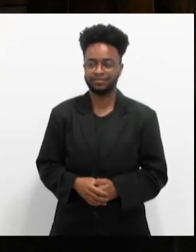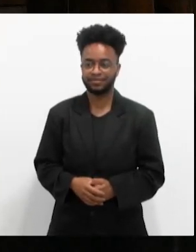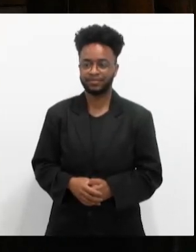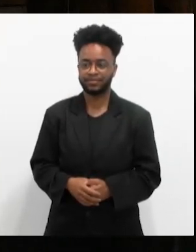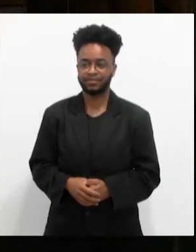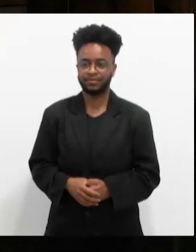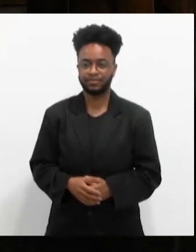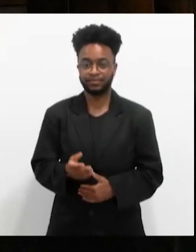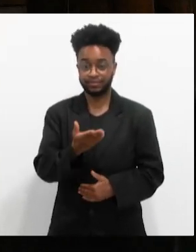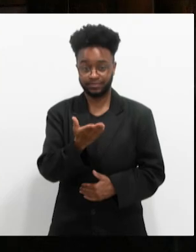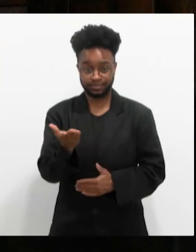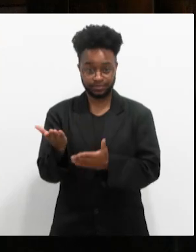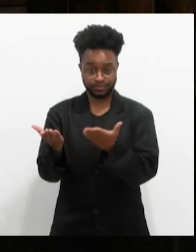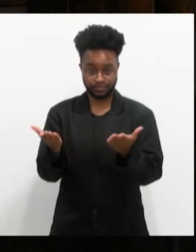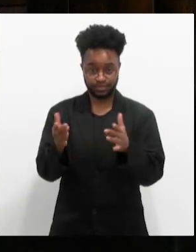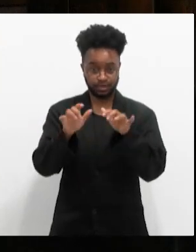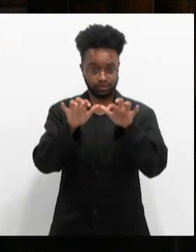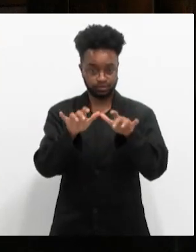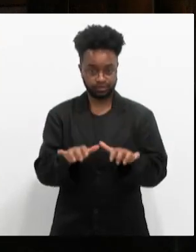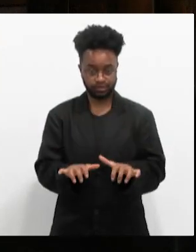senhor taquígrafo,